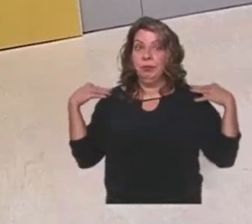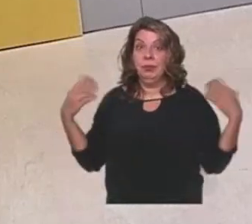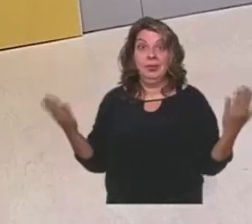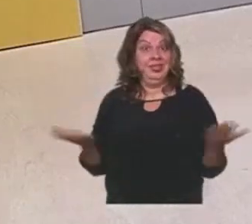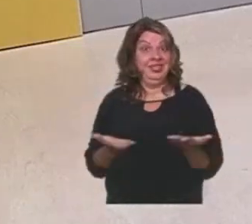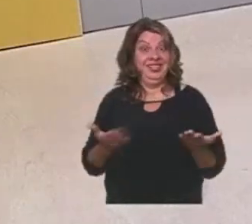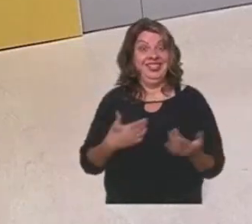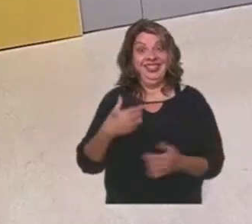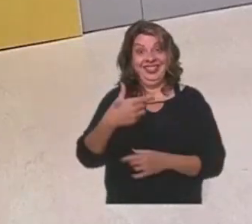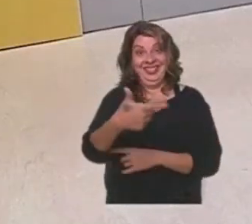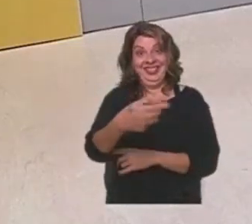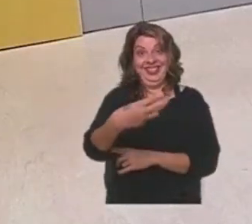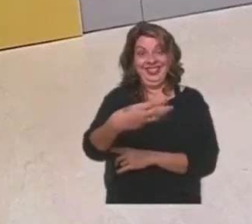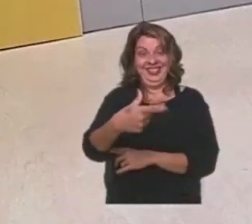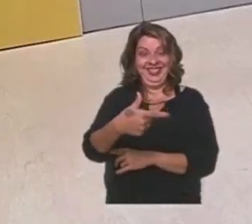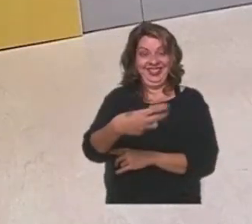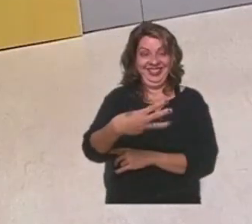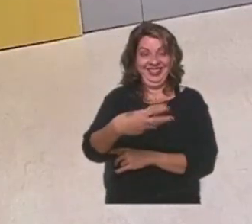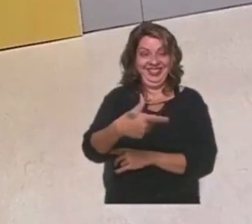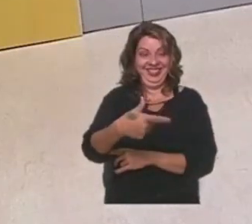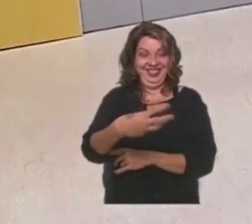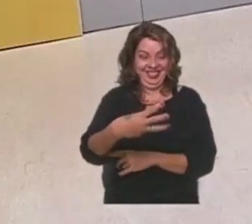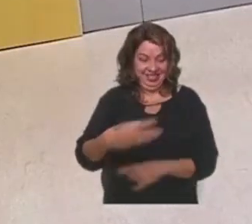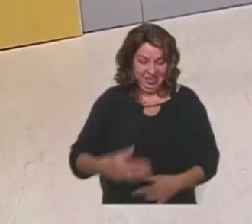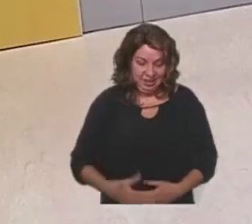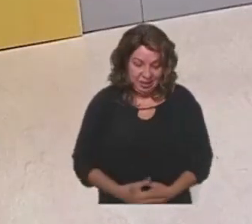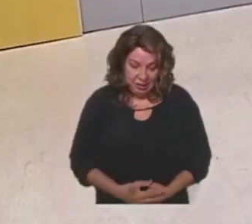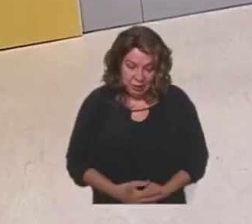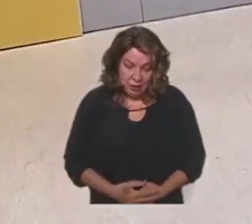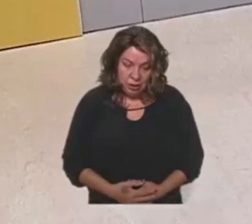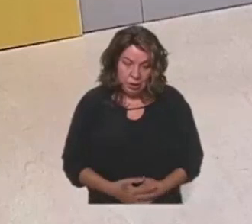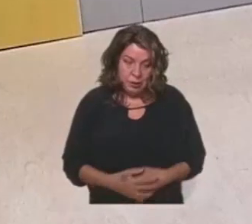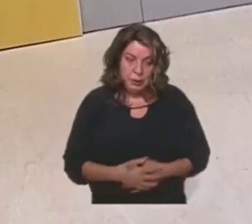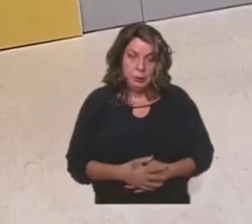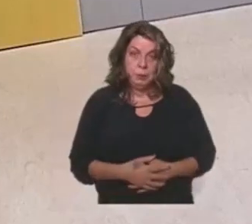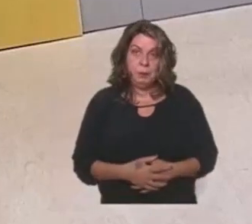4, 23 agora. 23, 23.